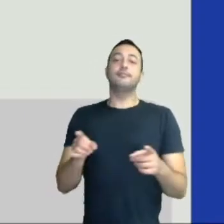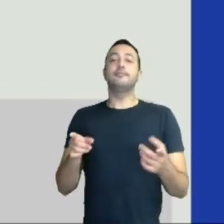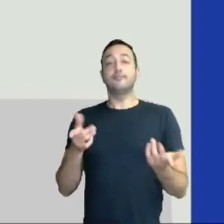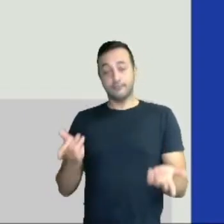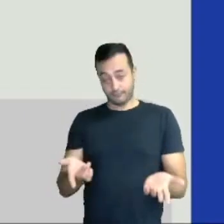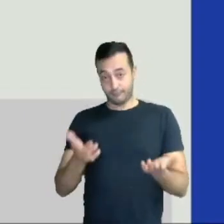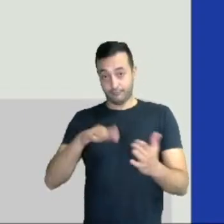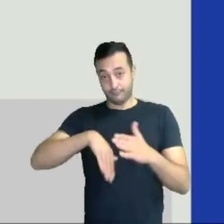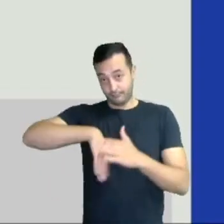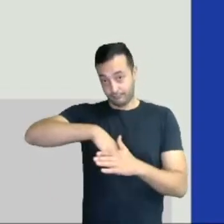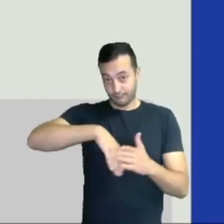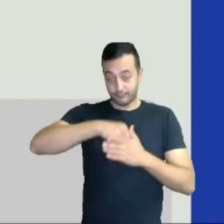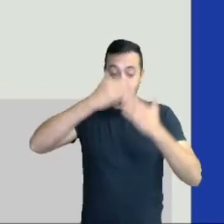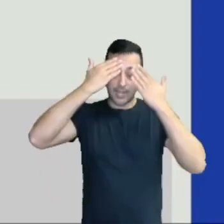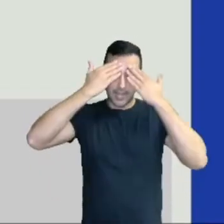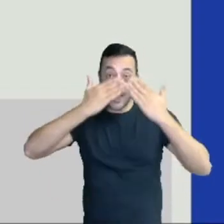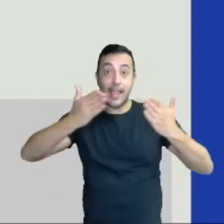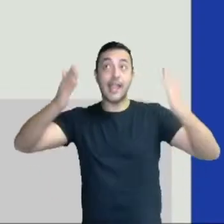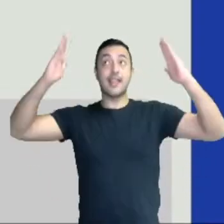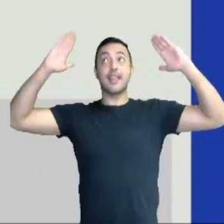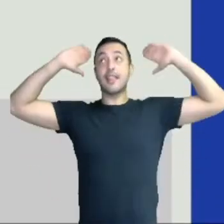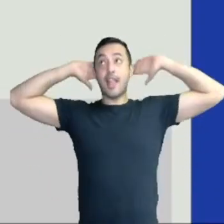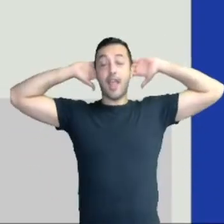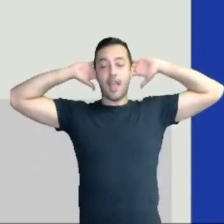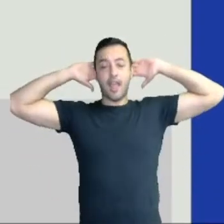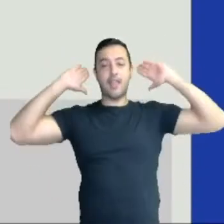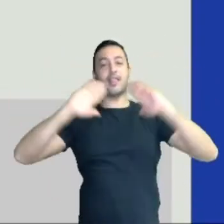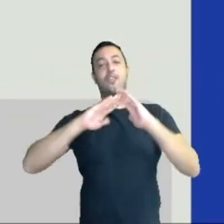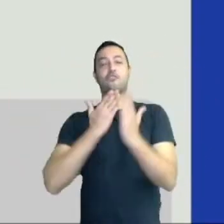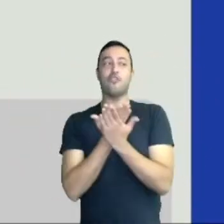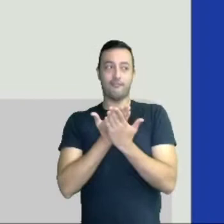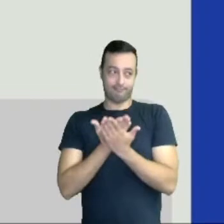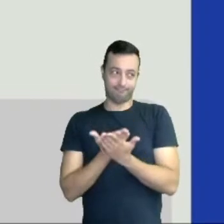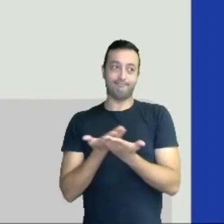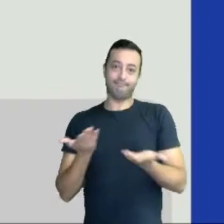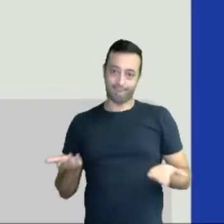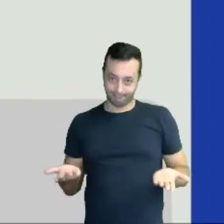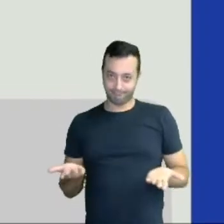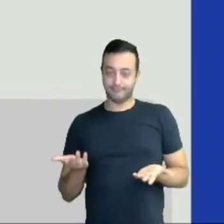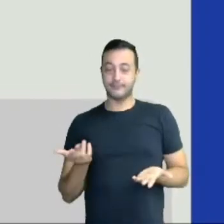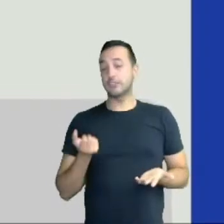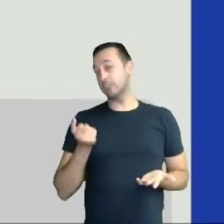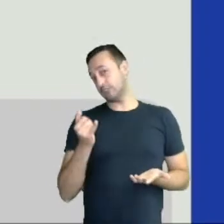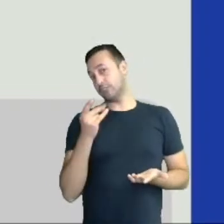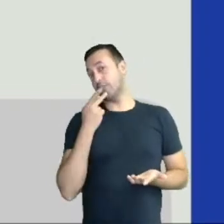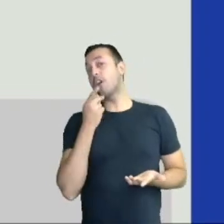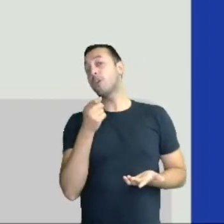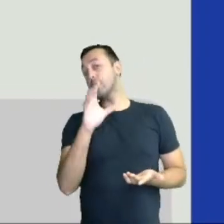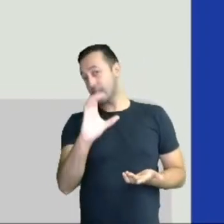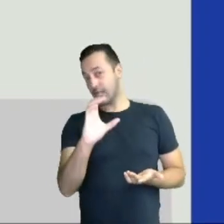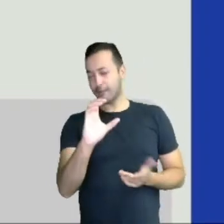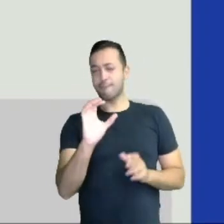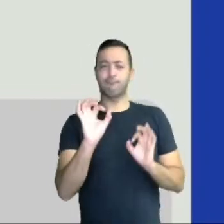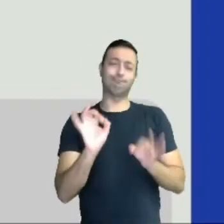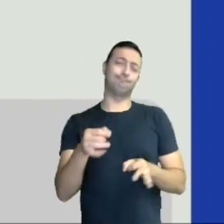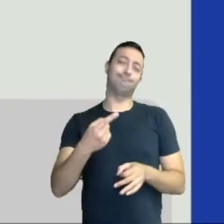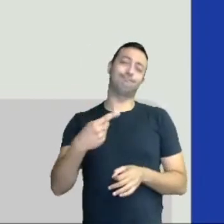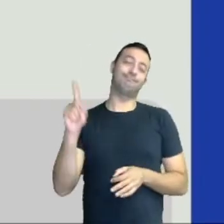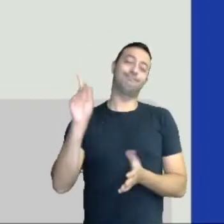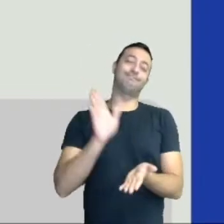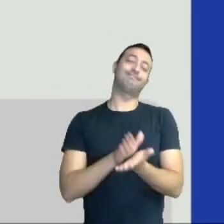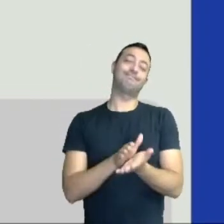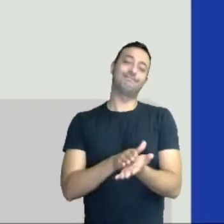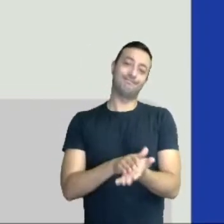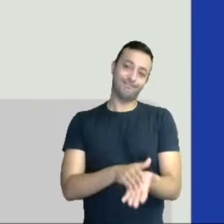está atrás da escola. Entendeu? Então, se você disse letra C, acertou. Muito